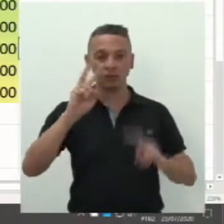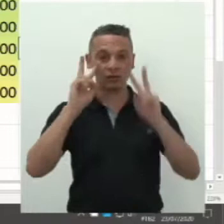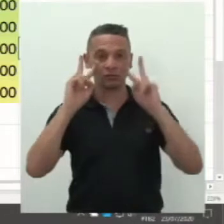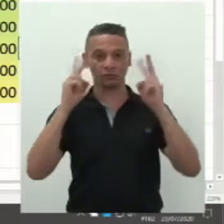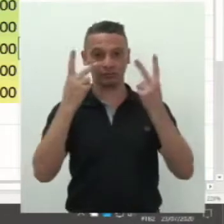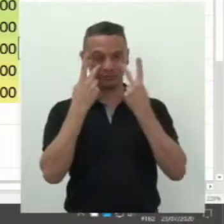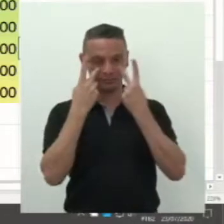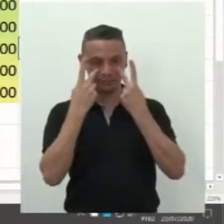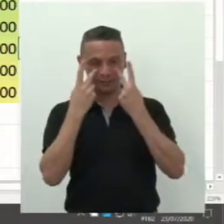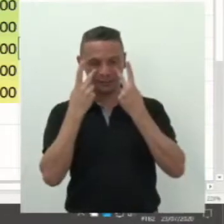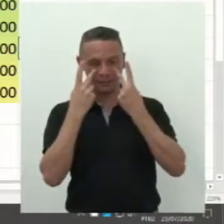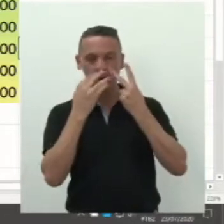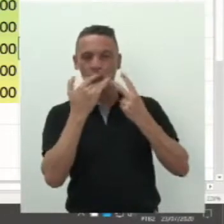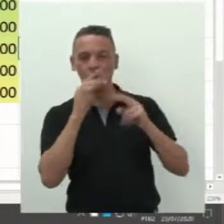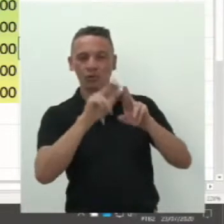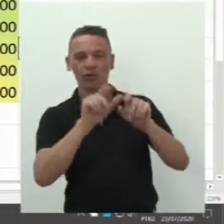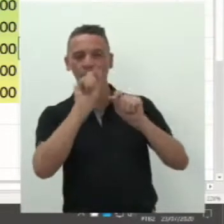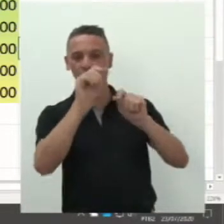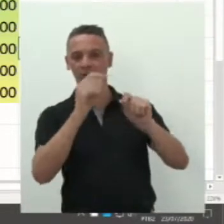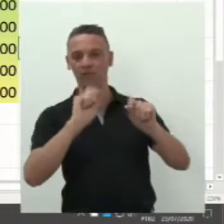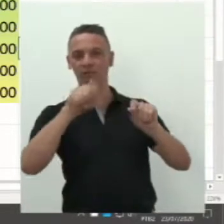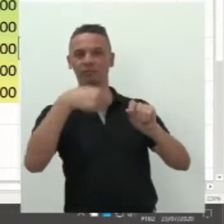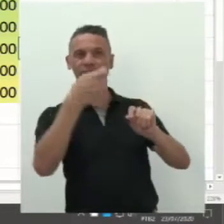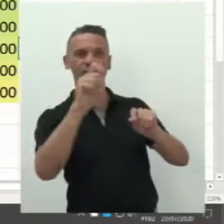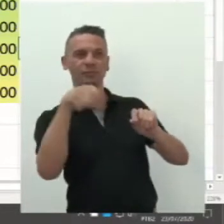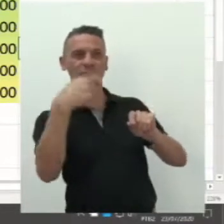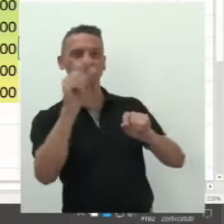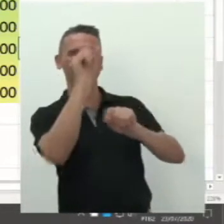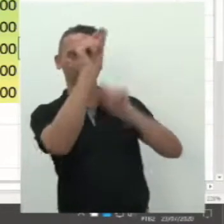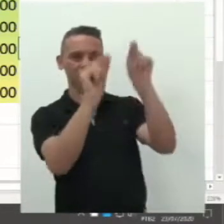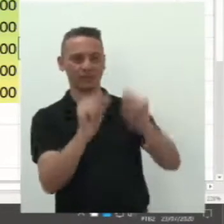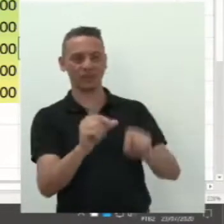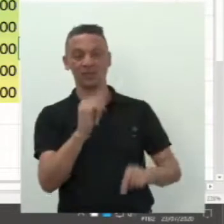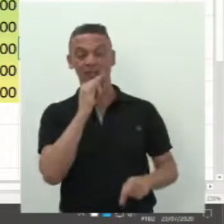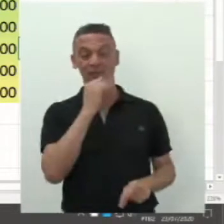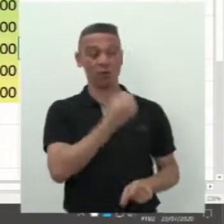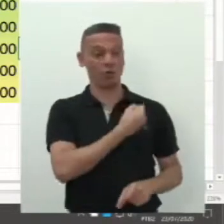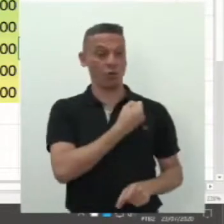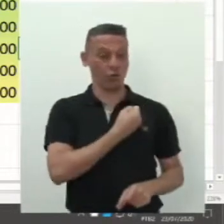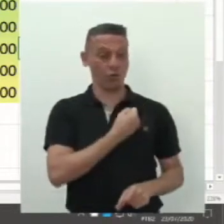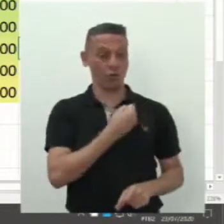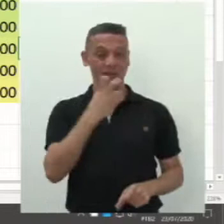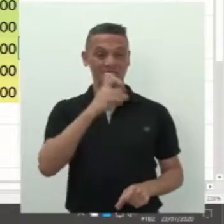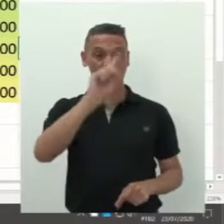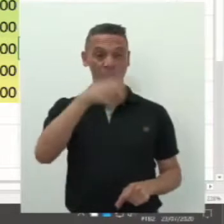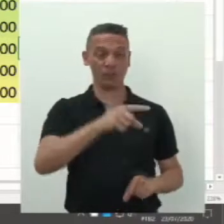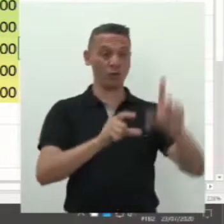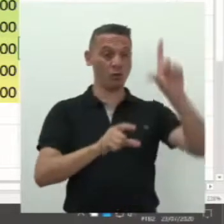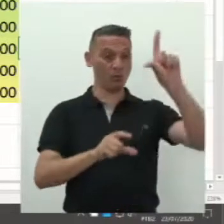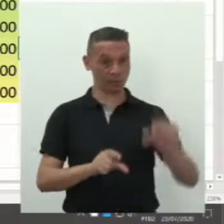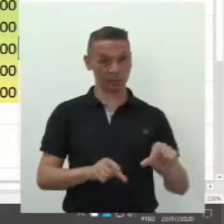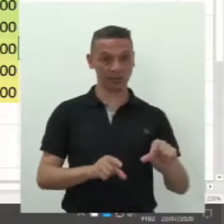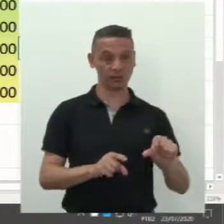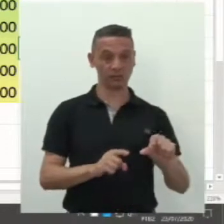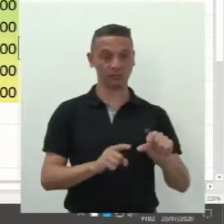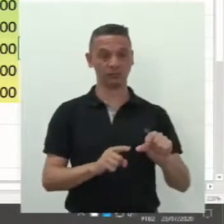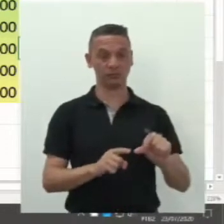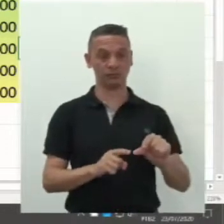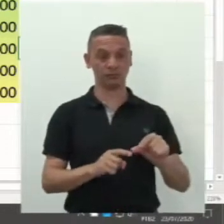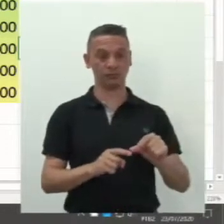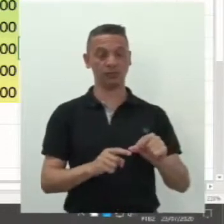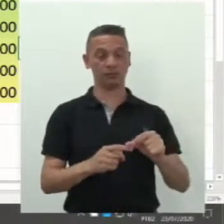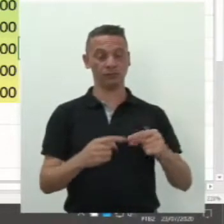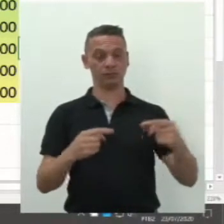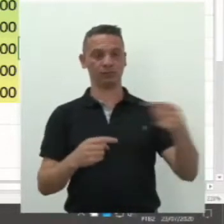são para baixo de 5.000, ele tá com uma setinha... De 5 a 7.000, ele tá com uma setinha pro